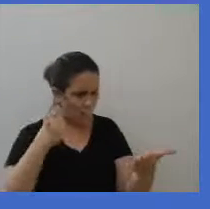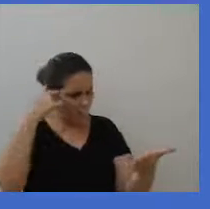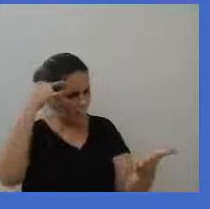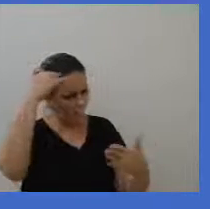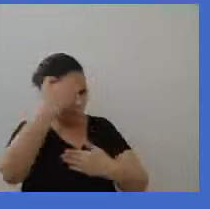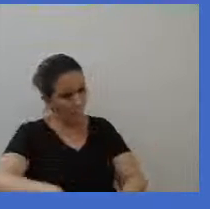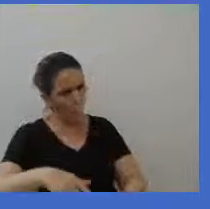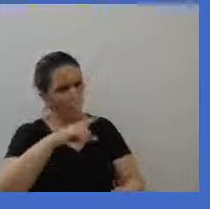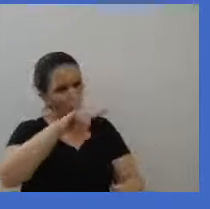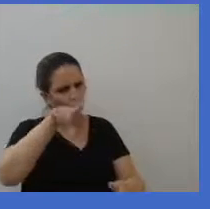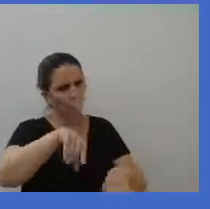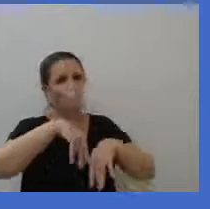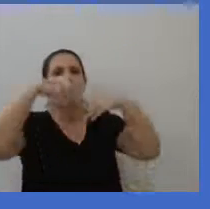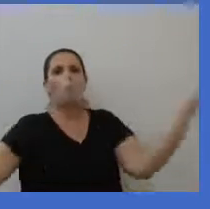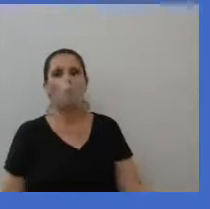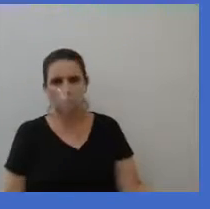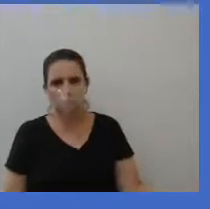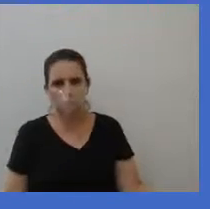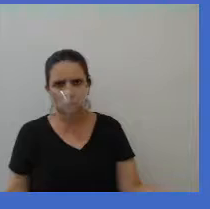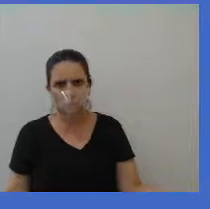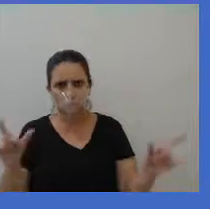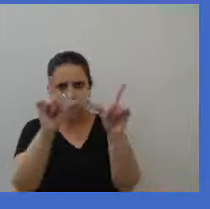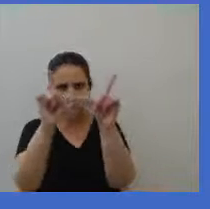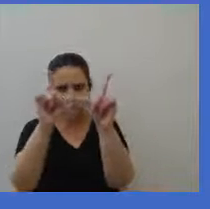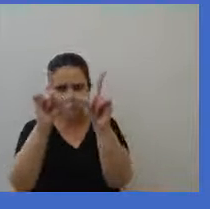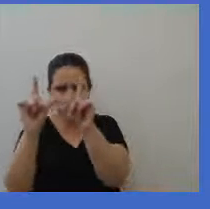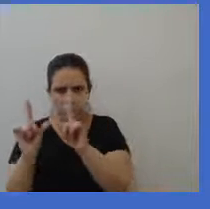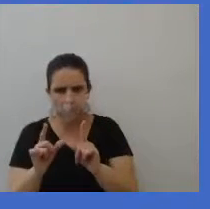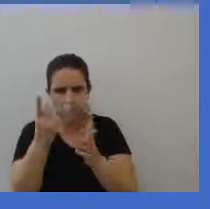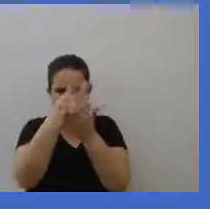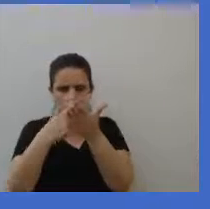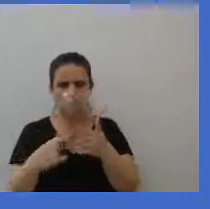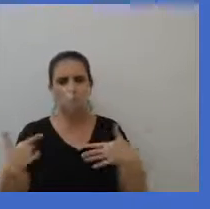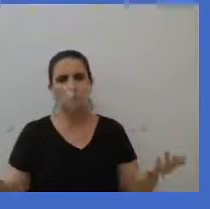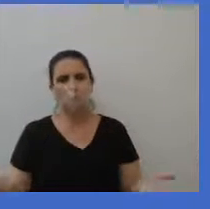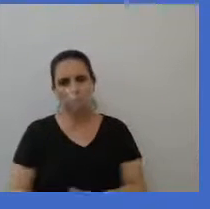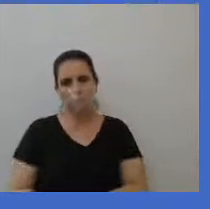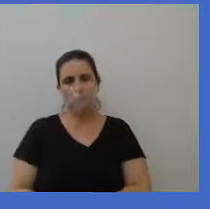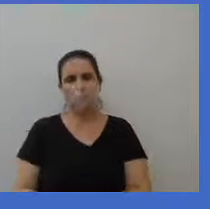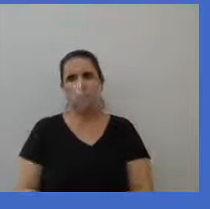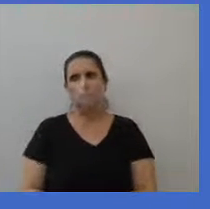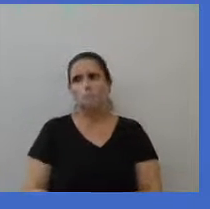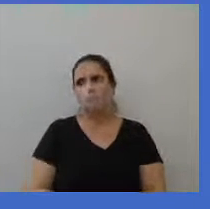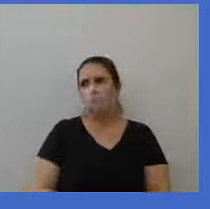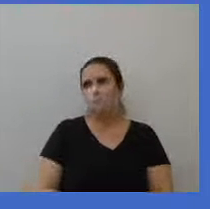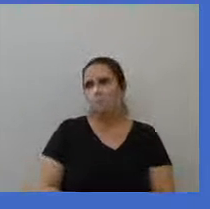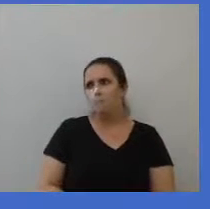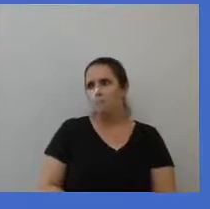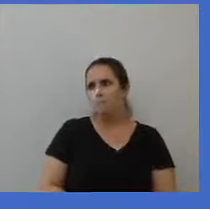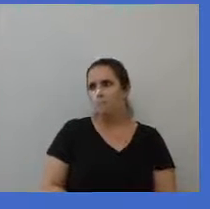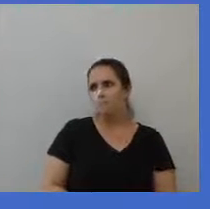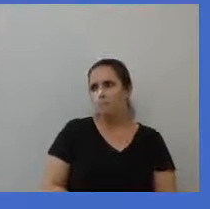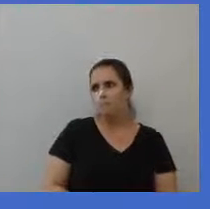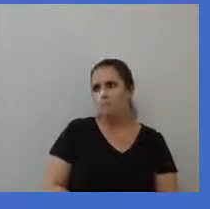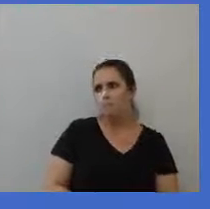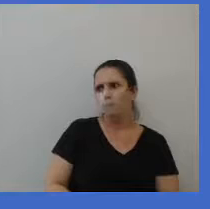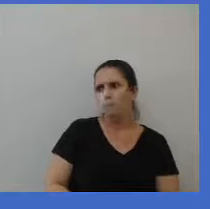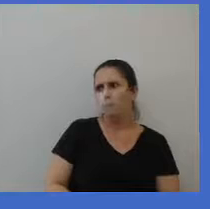qual a diferença entre verbal e não verbal? E outra coisa que eu pergunto, o que é uma semiose? O que é uma semiose? Bem,